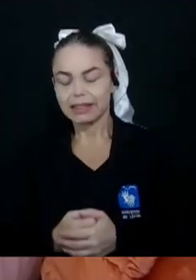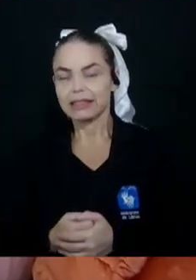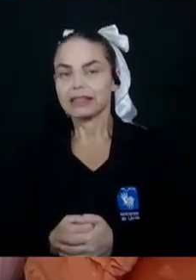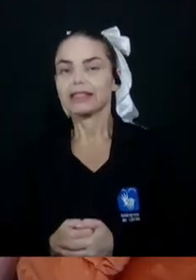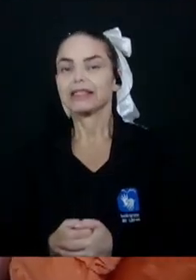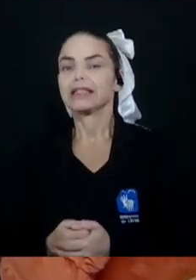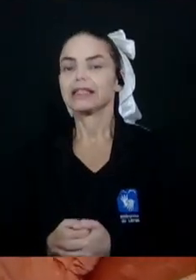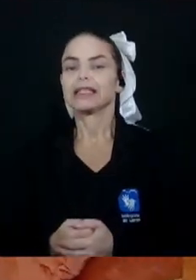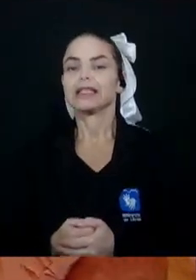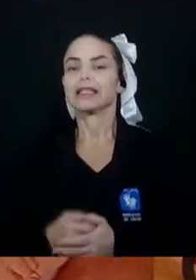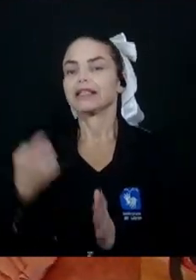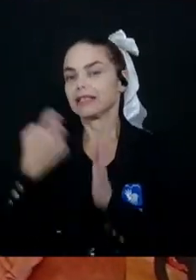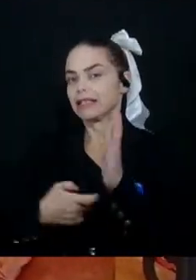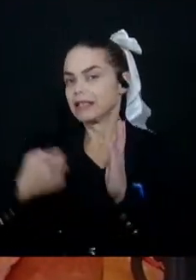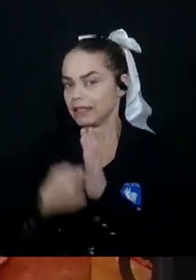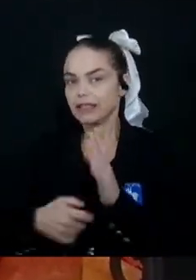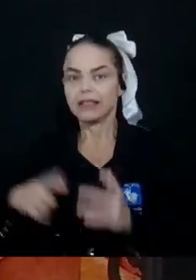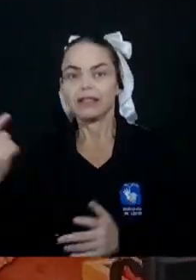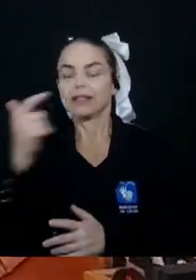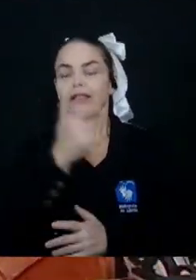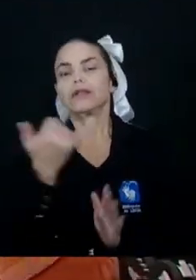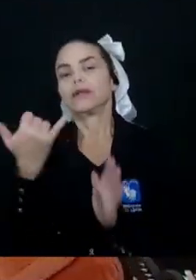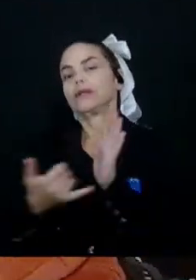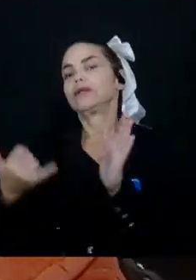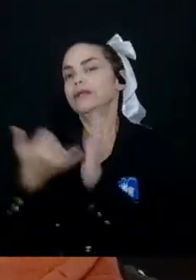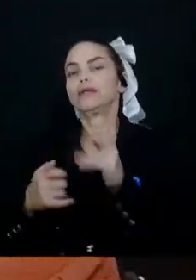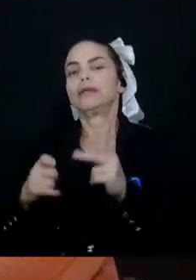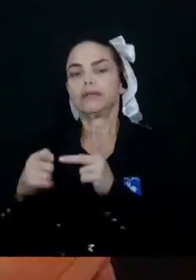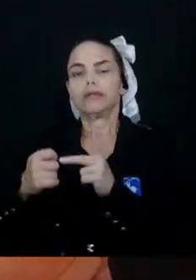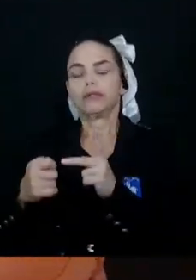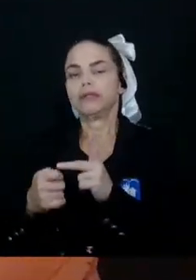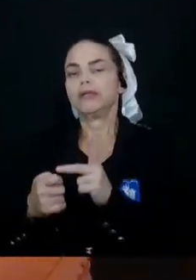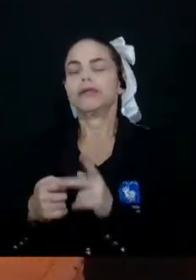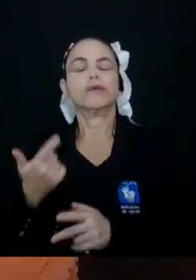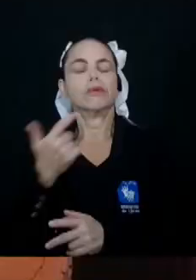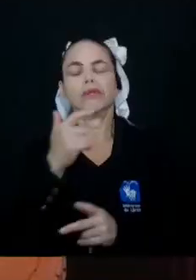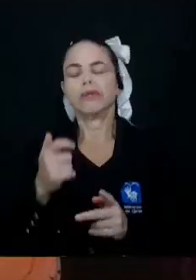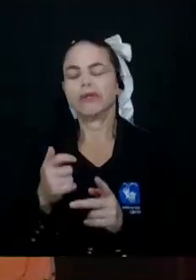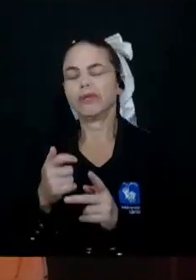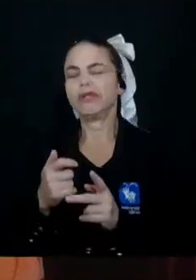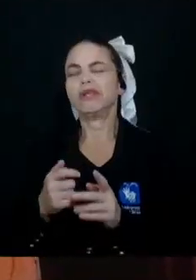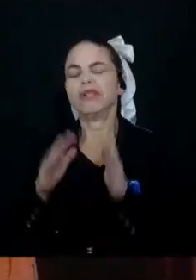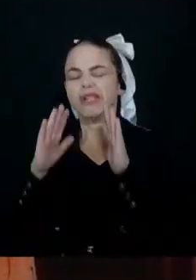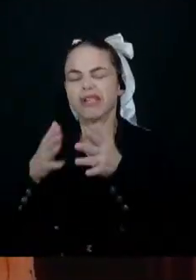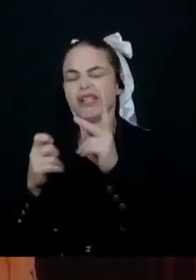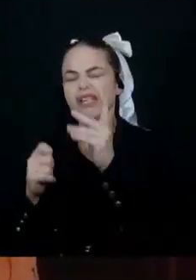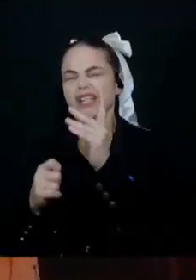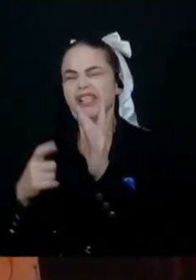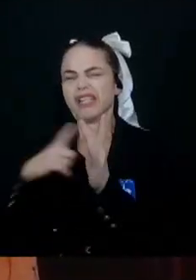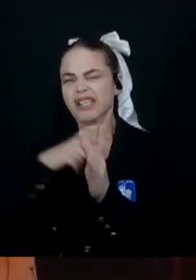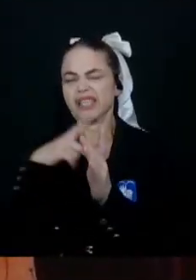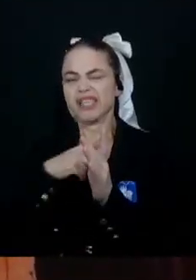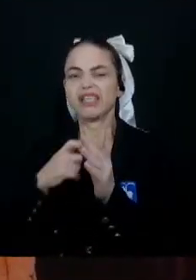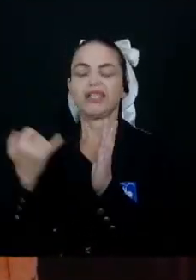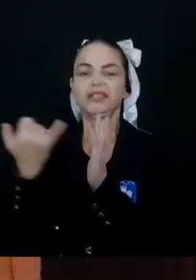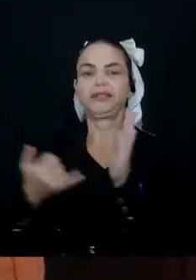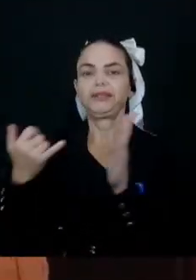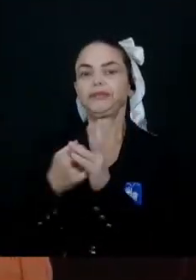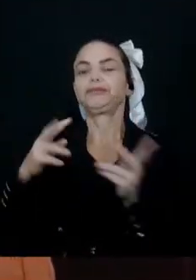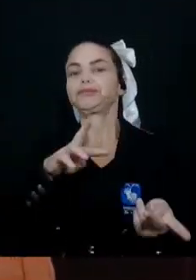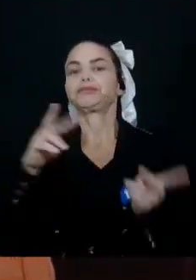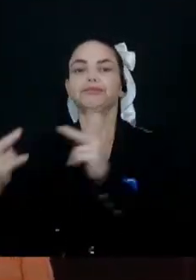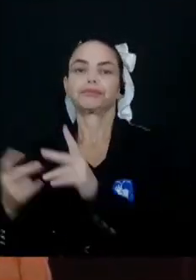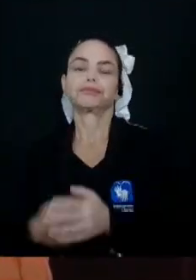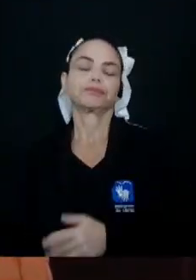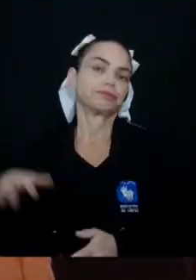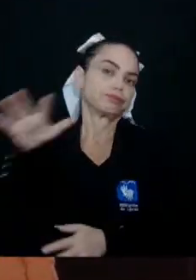taxado, não existe um imposto sobre o Pix, ele não tem um imposto específico. O que existe imposto são as transações financeiras em geral. Ou